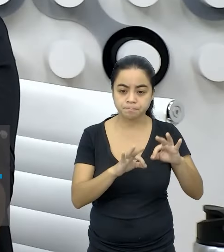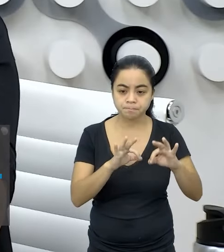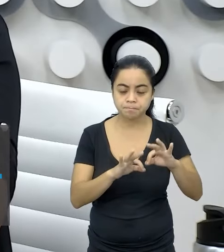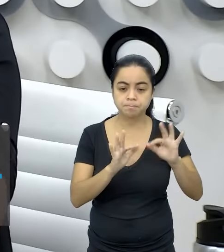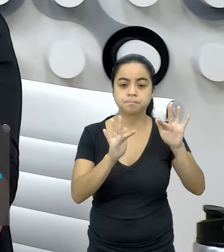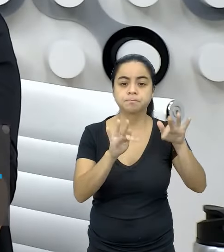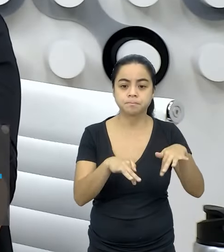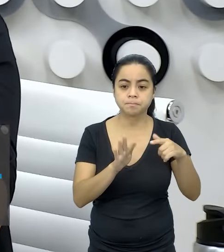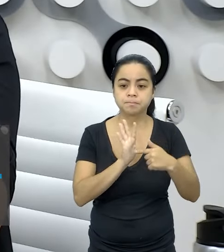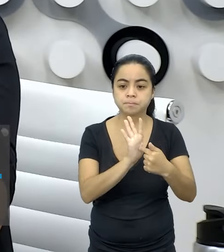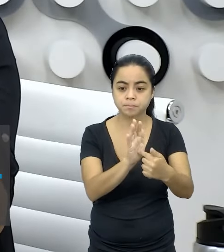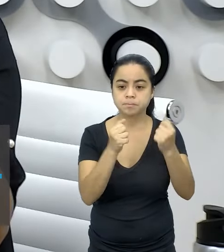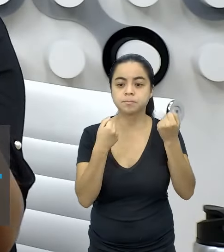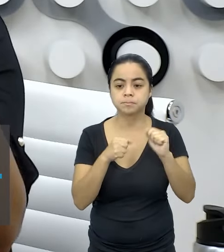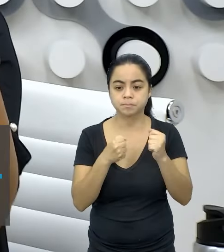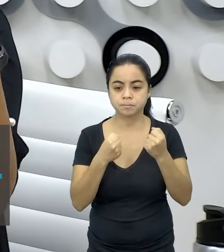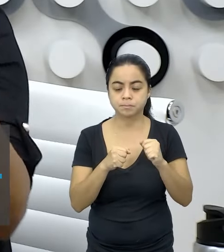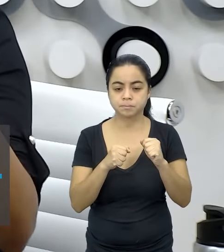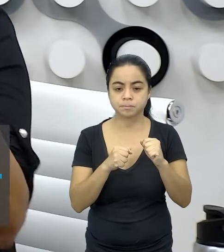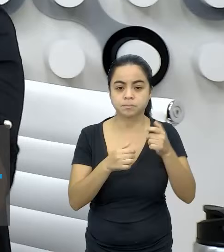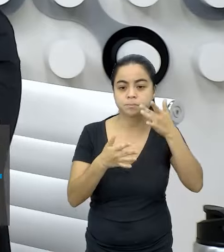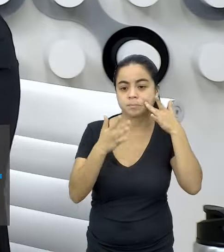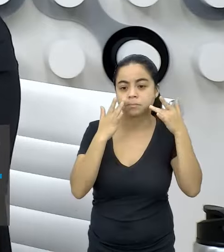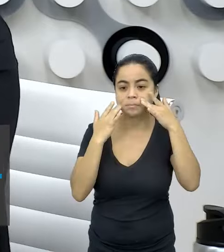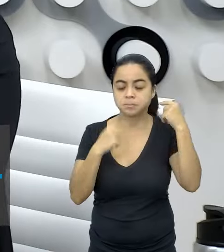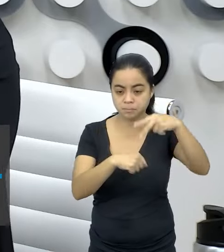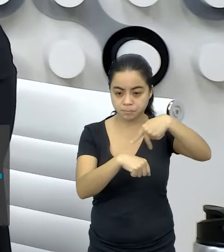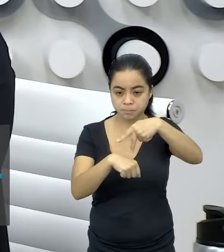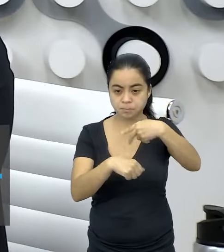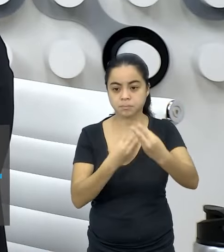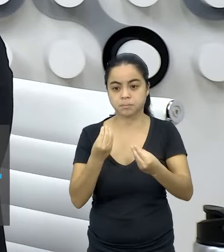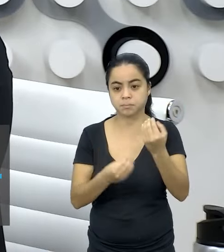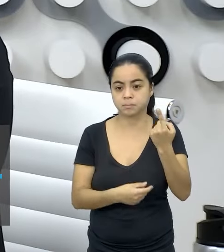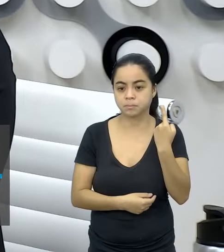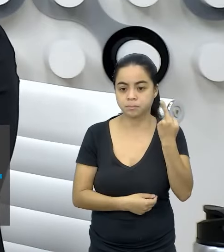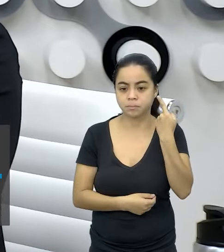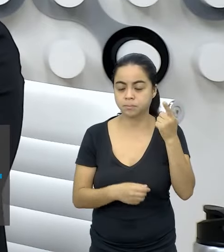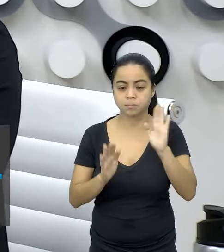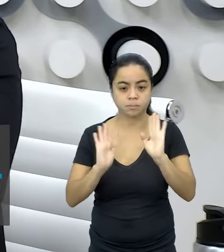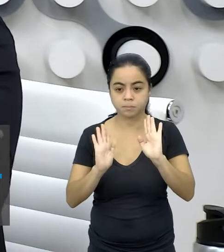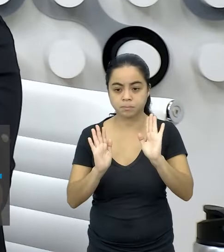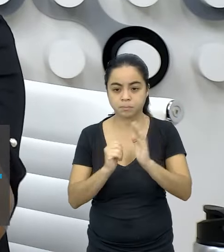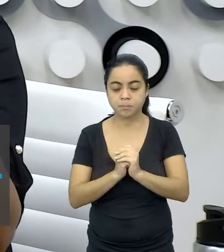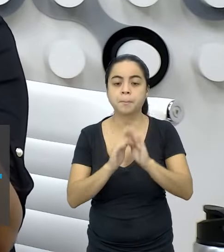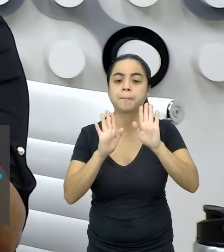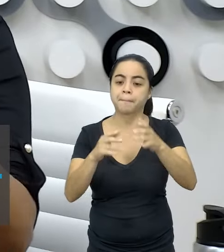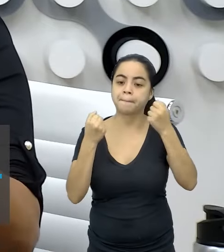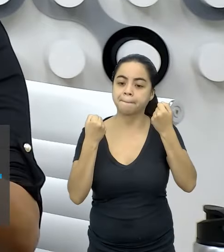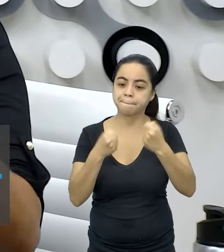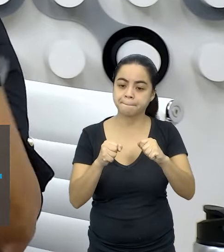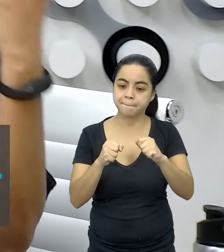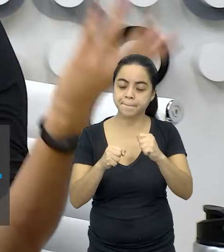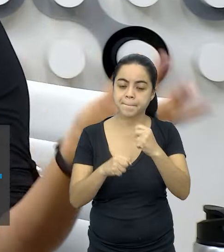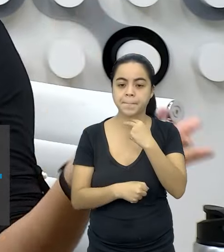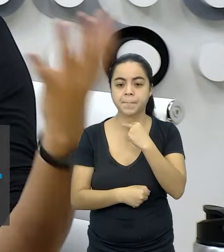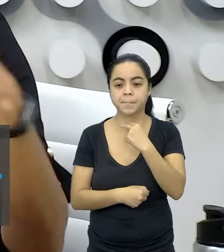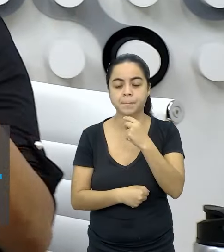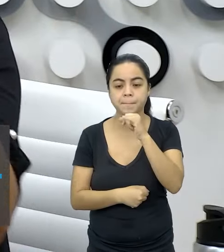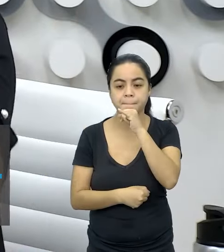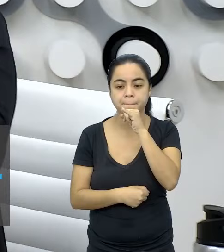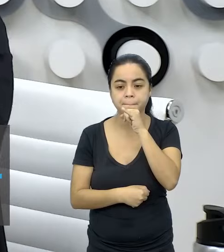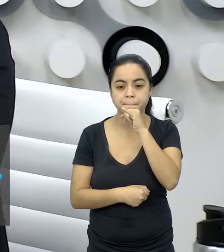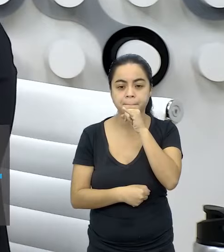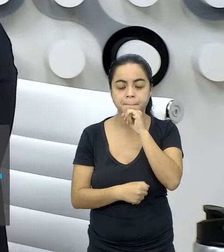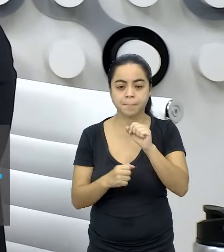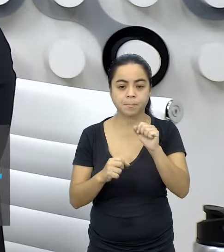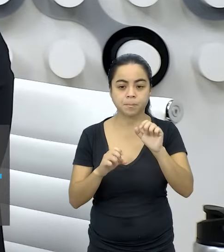que é um teatro, uma dança, enfim, então não tem como fazer isso. Mas ele pode participar, por exemplo, de um cenário, né? Do